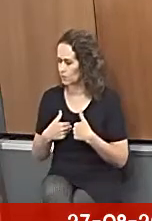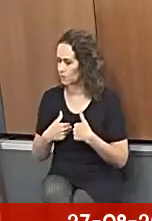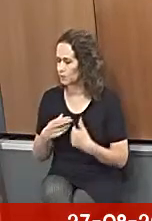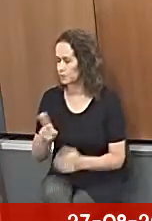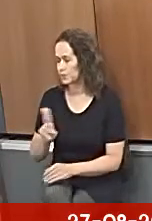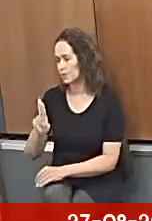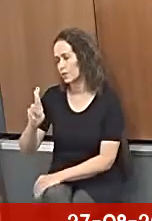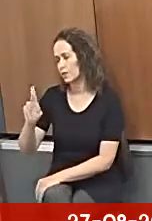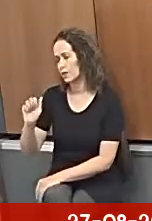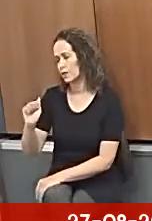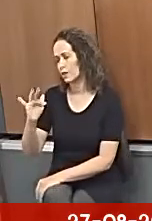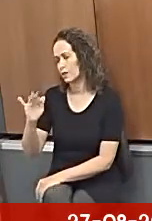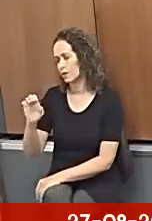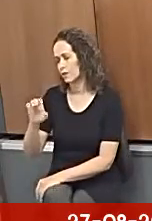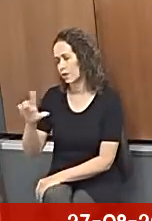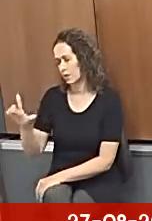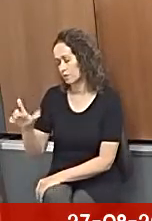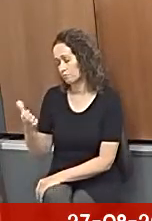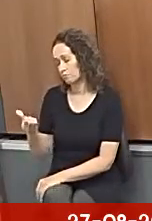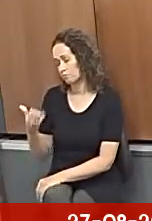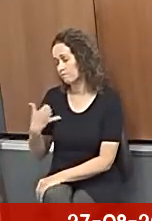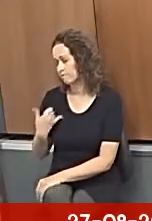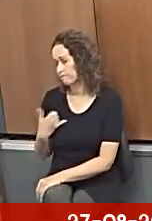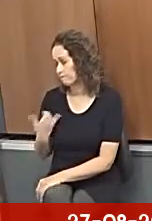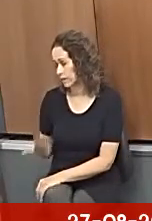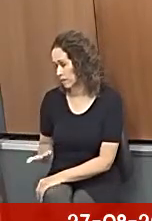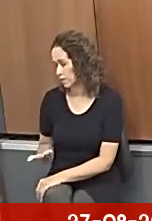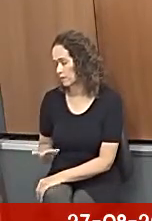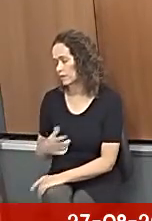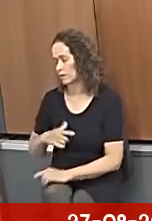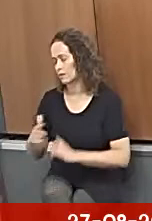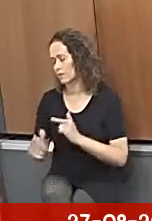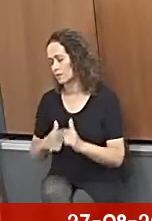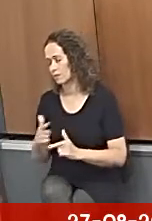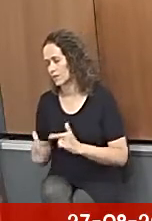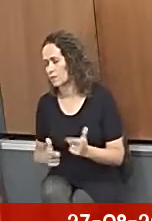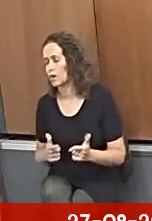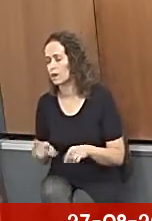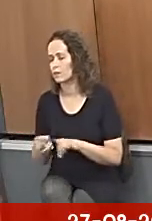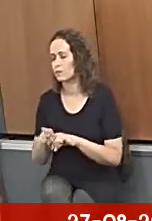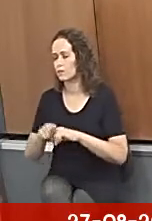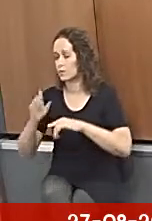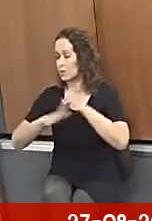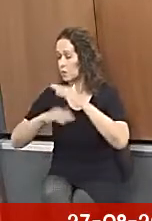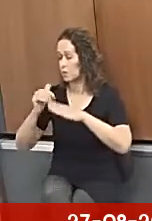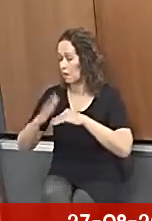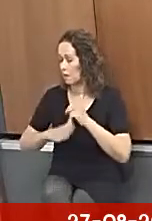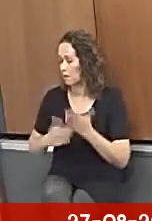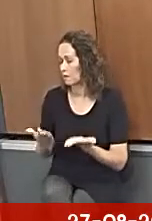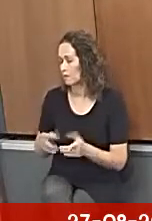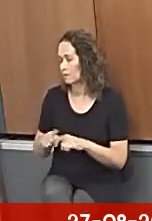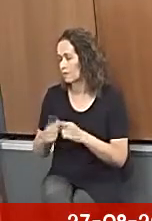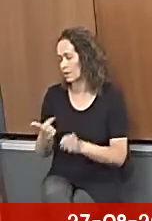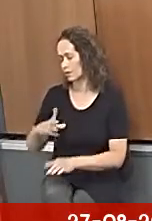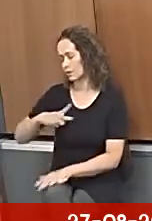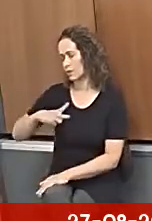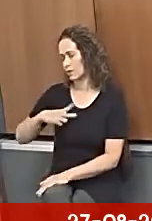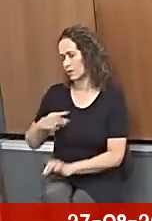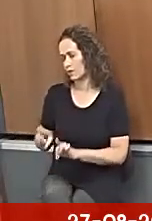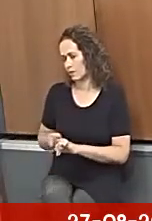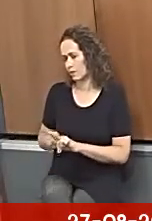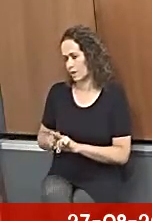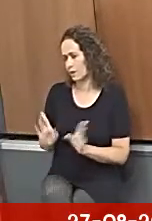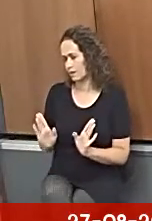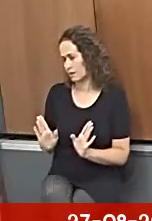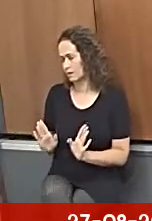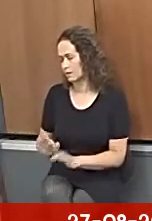então a questão além de profissional ela é pessoal então assim muitos já me conhecem alguma mas aqui em audiência pública em outros momentos então